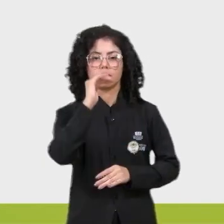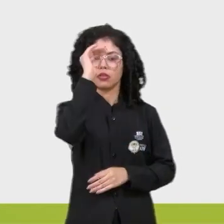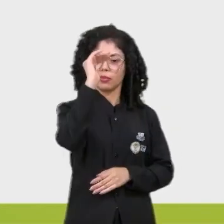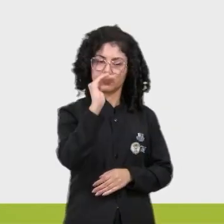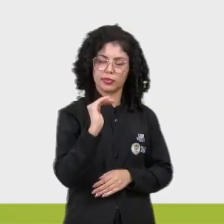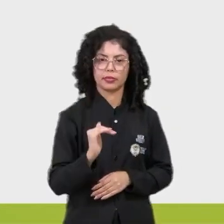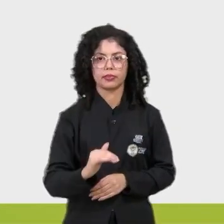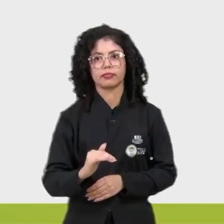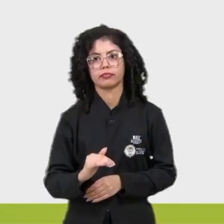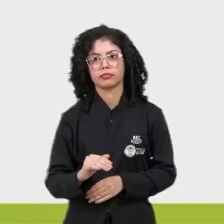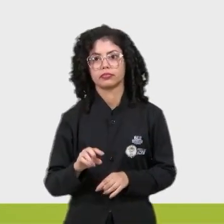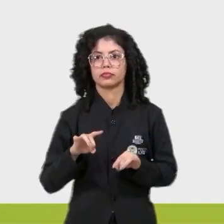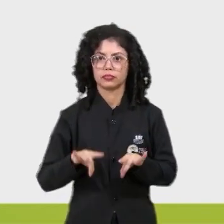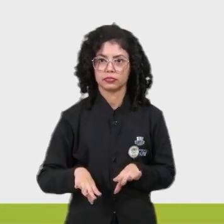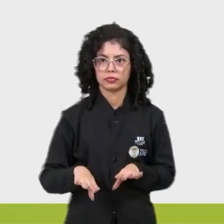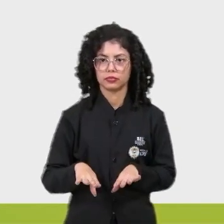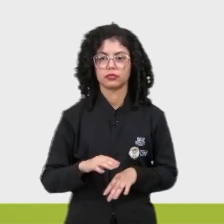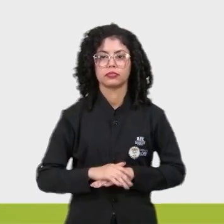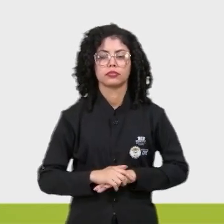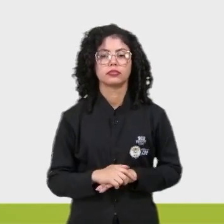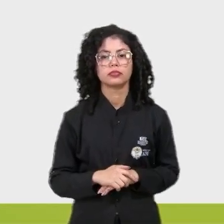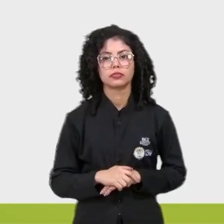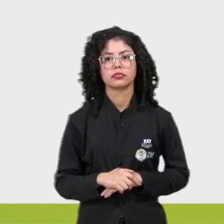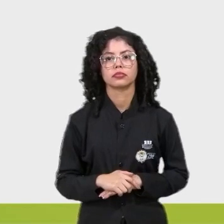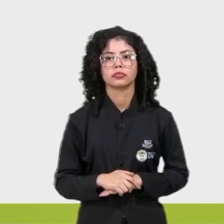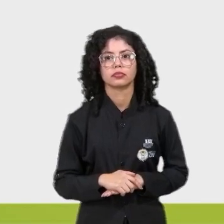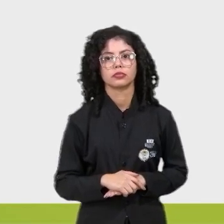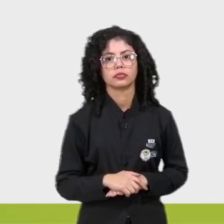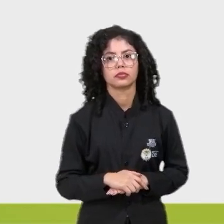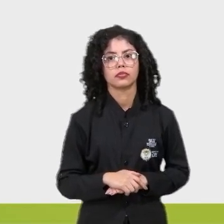está ali mais abaixo, tá?